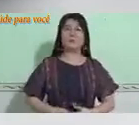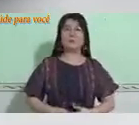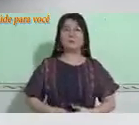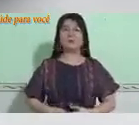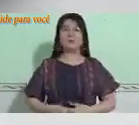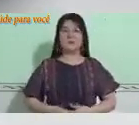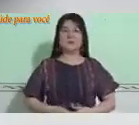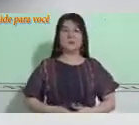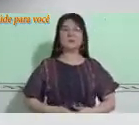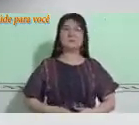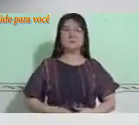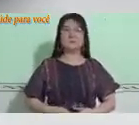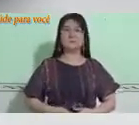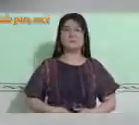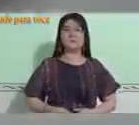DSERCADE1MLEADURAC cedilha, ATIL